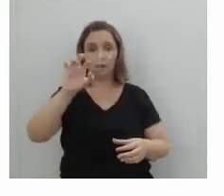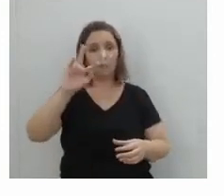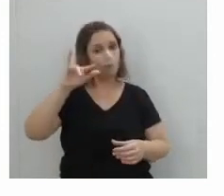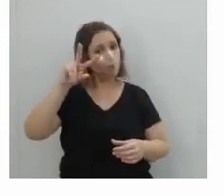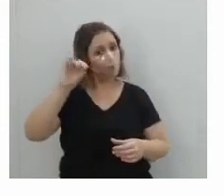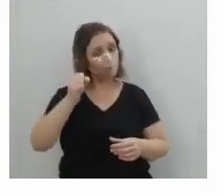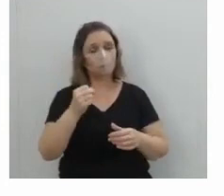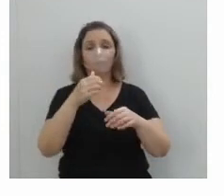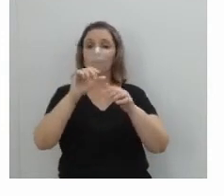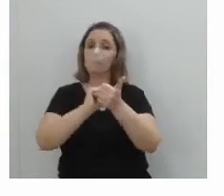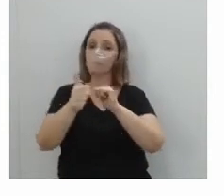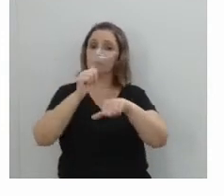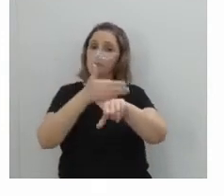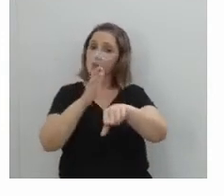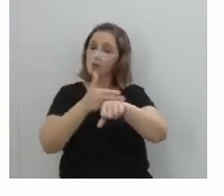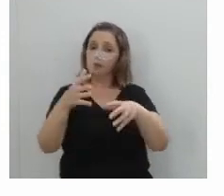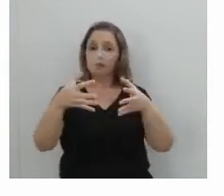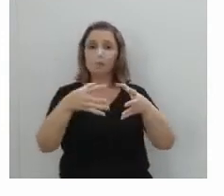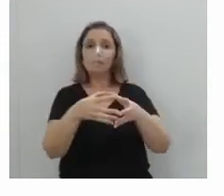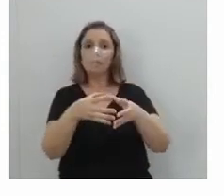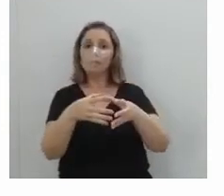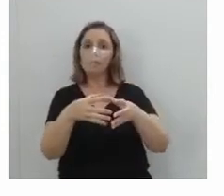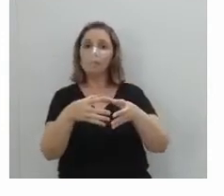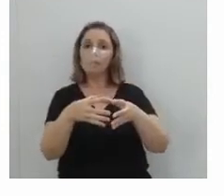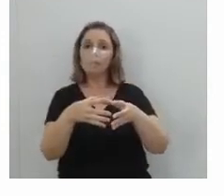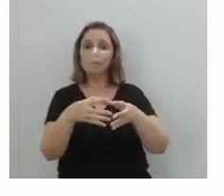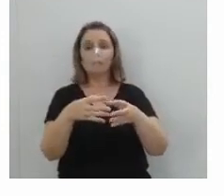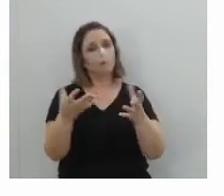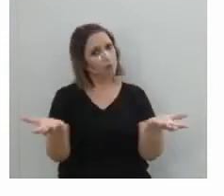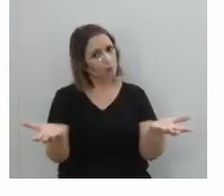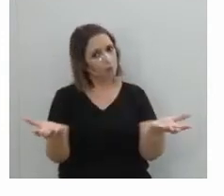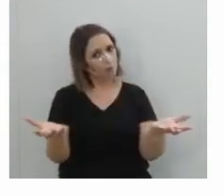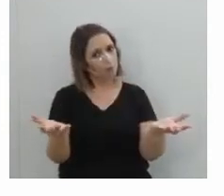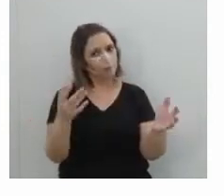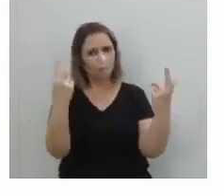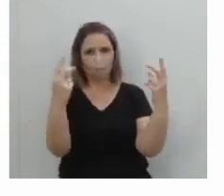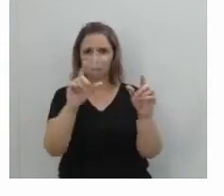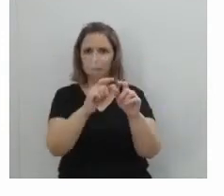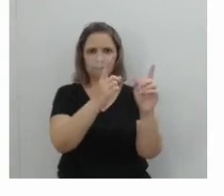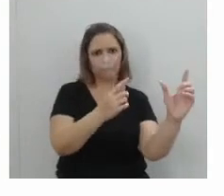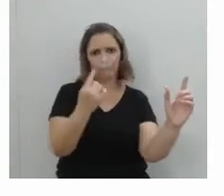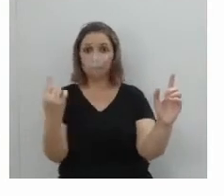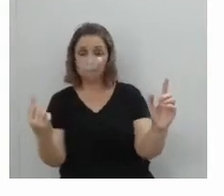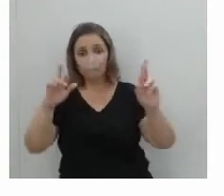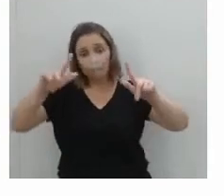esportes praticados em equipe, esportes praticados por equipe. Olha aí a imagem, tá